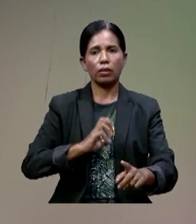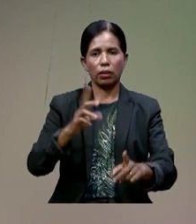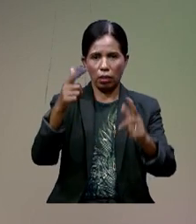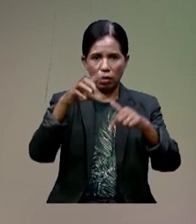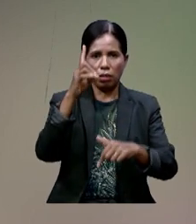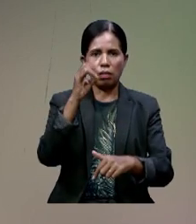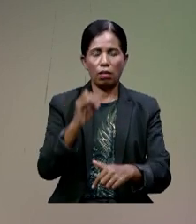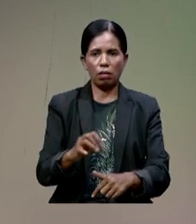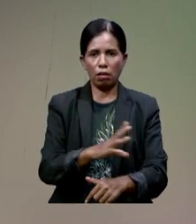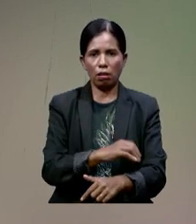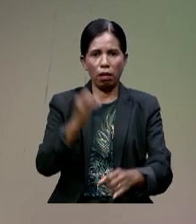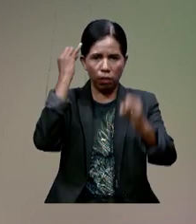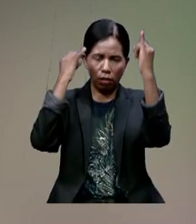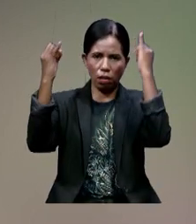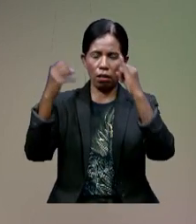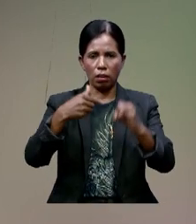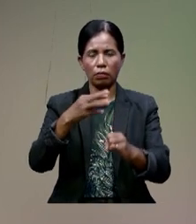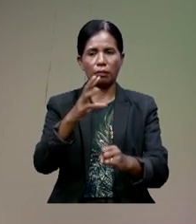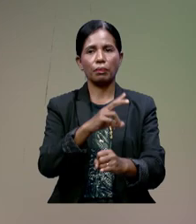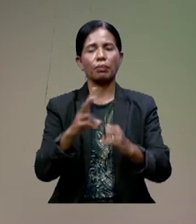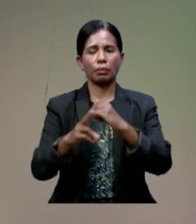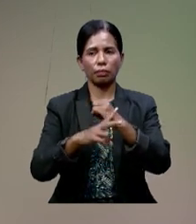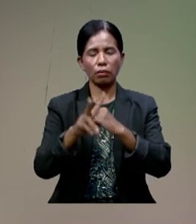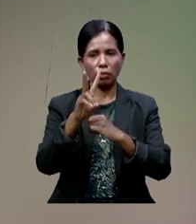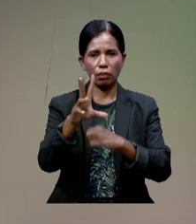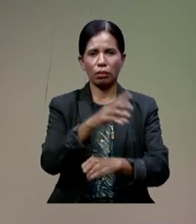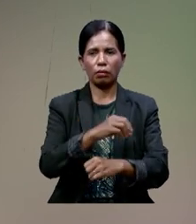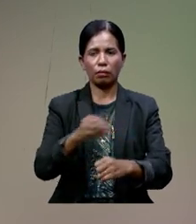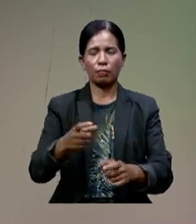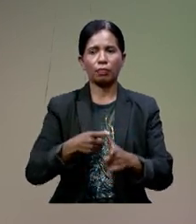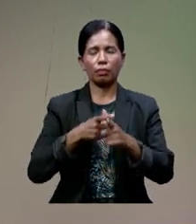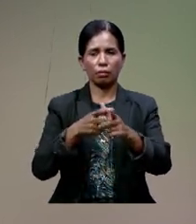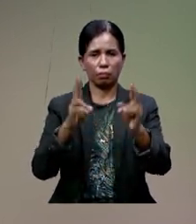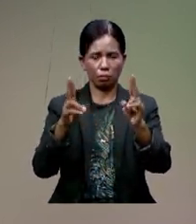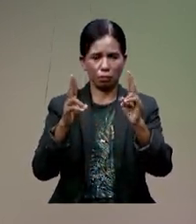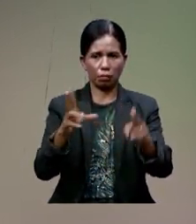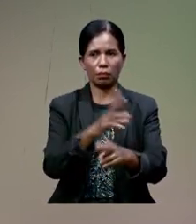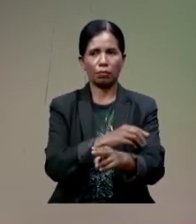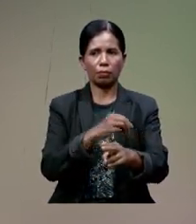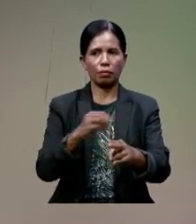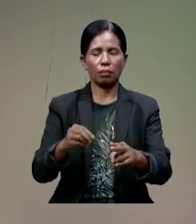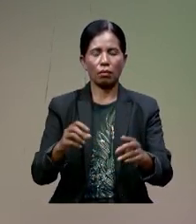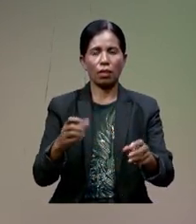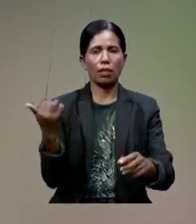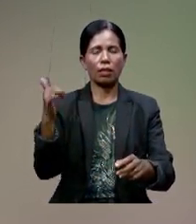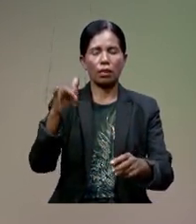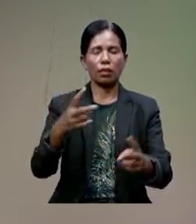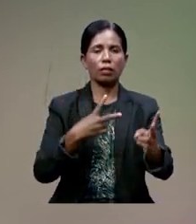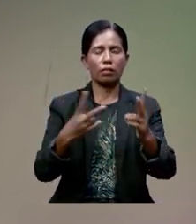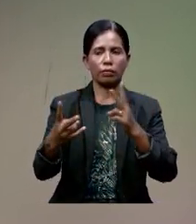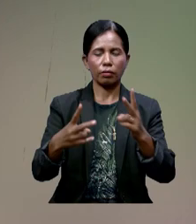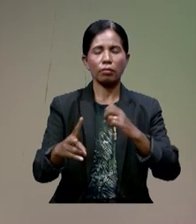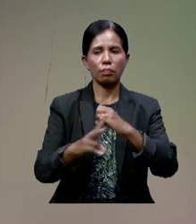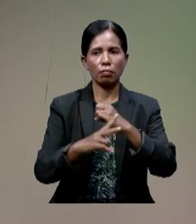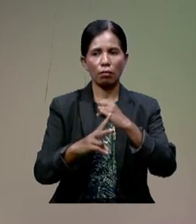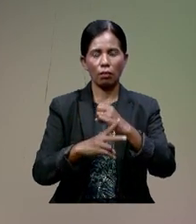Tira informação na BGM na sexta, vítima na Inruané, Halai, ro velocidade Macas, no durante Sirania Viazen, vítima